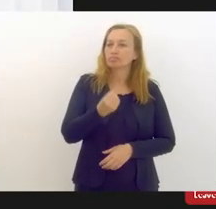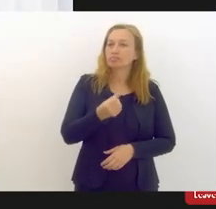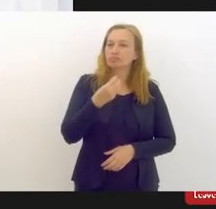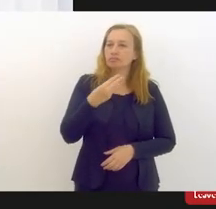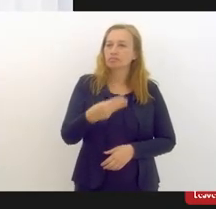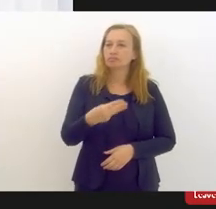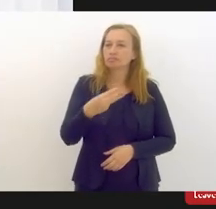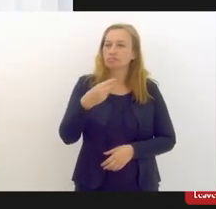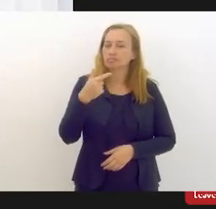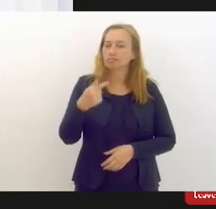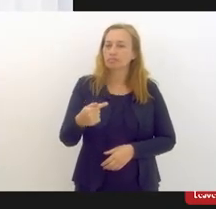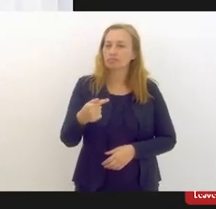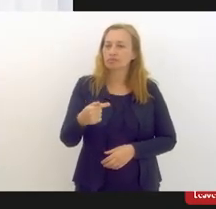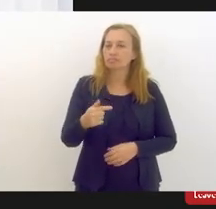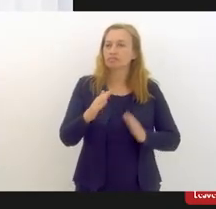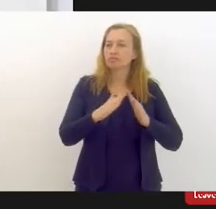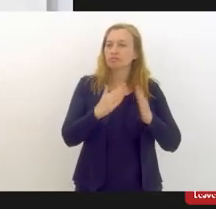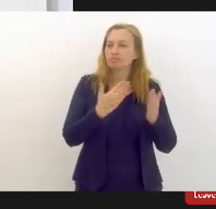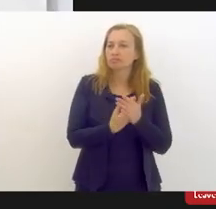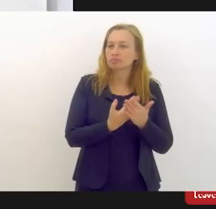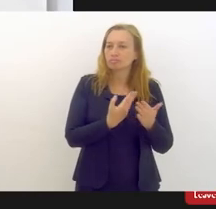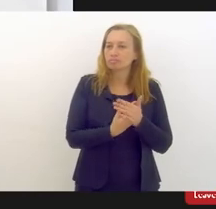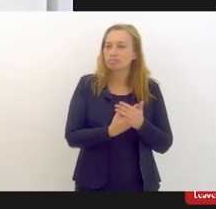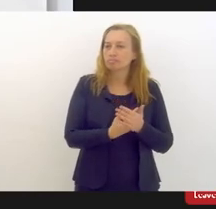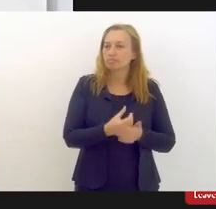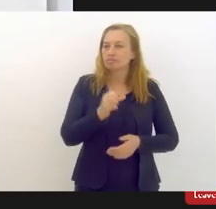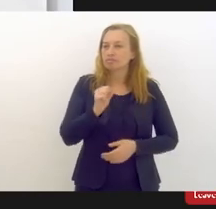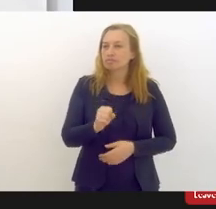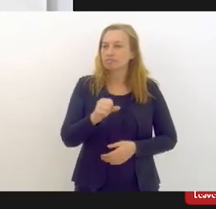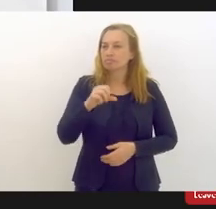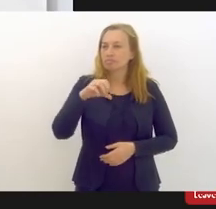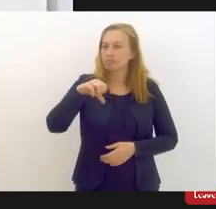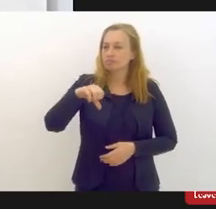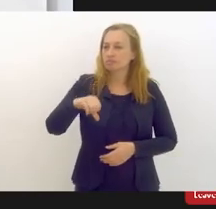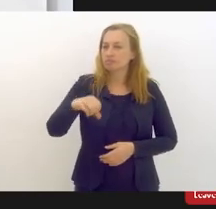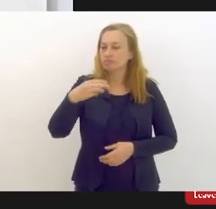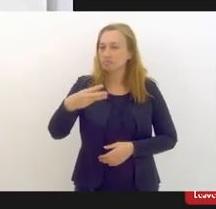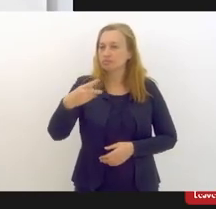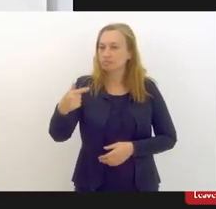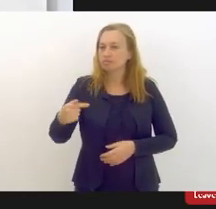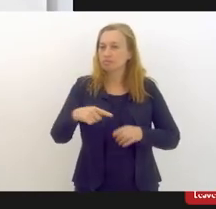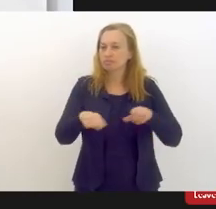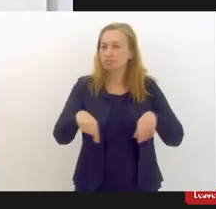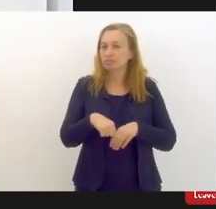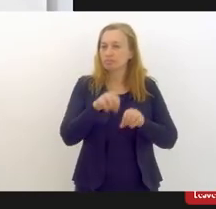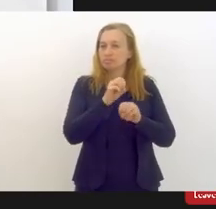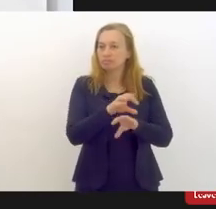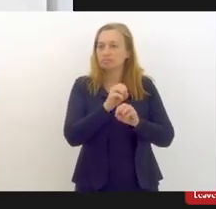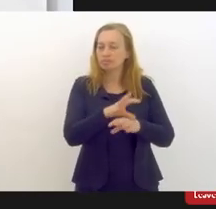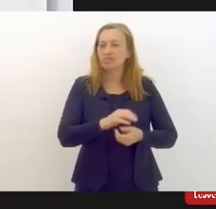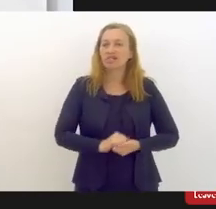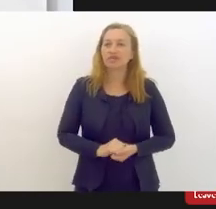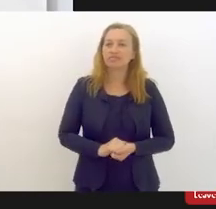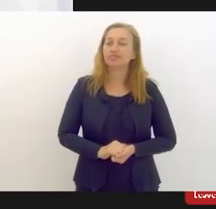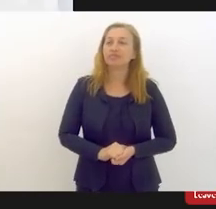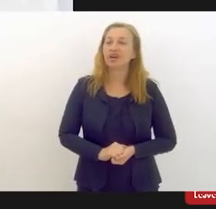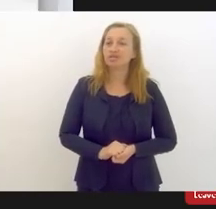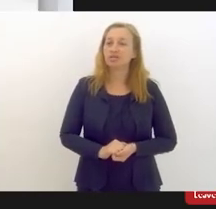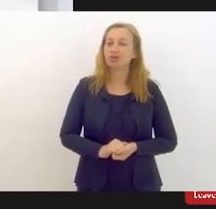637 unidades para 8.937 salas de aula. Vamos passar agora para o quadro abaixo.